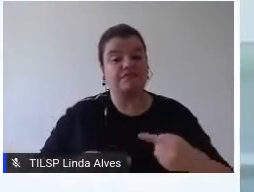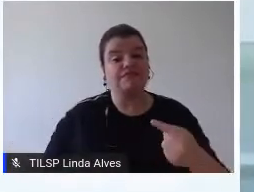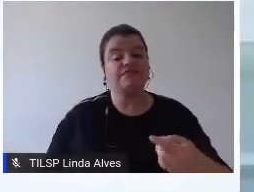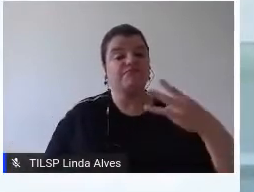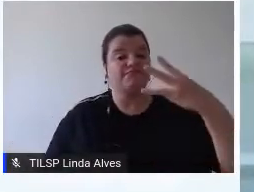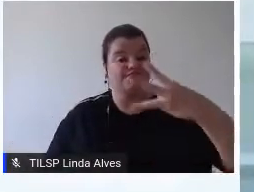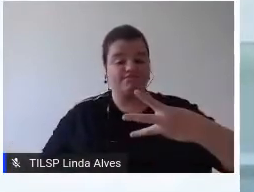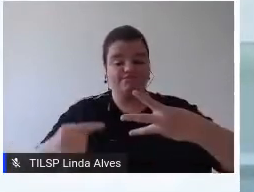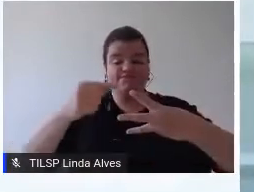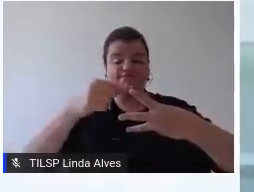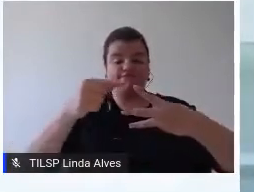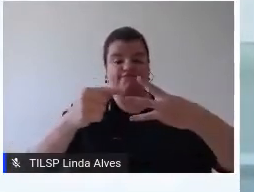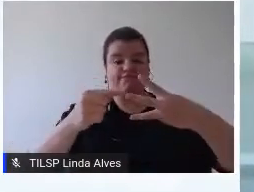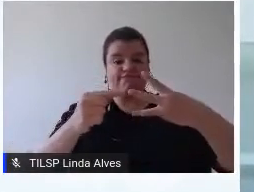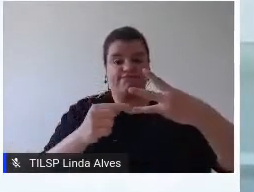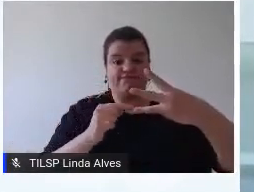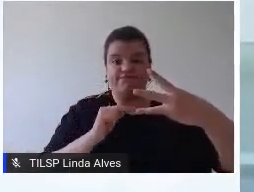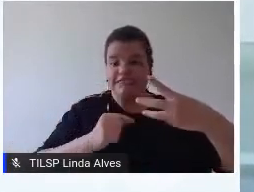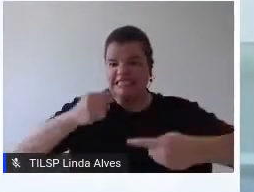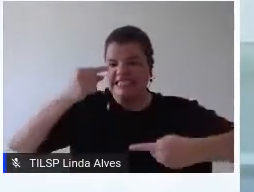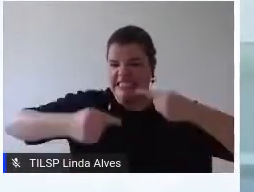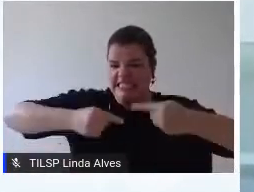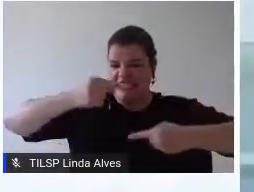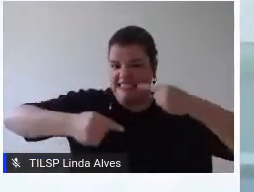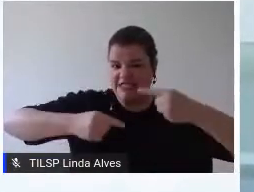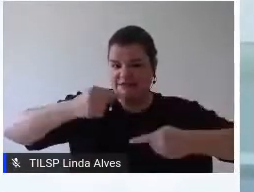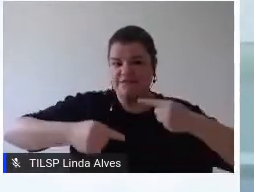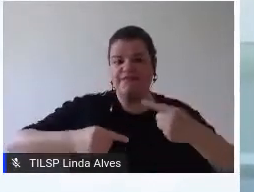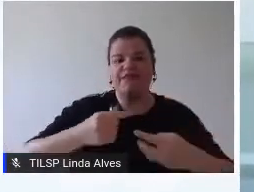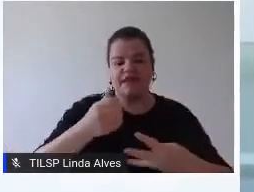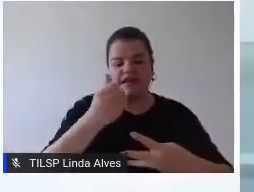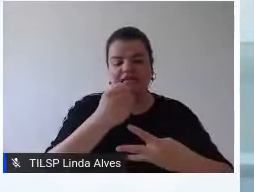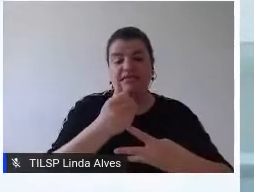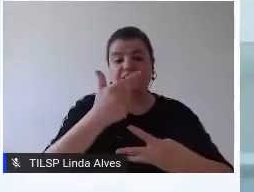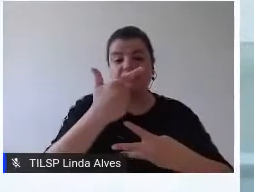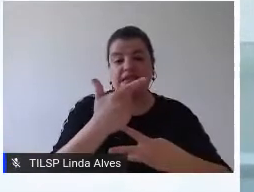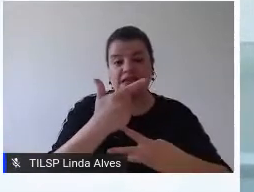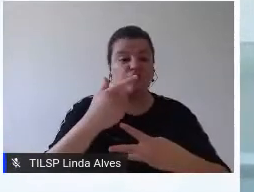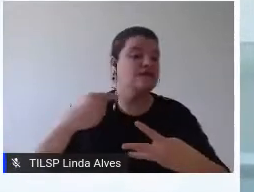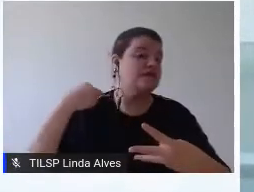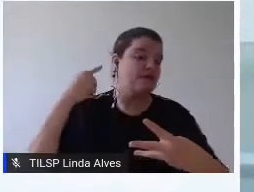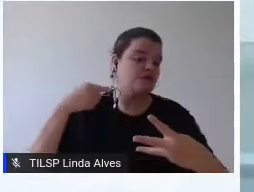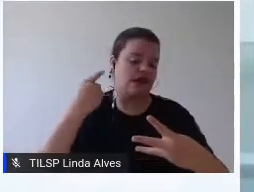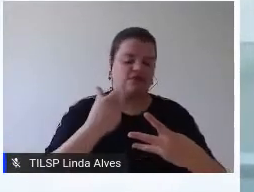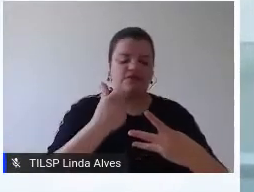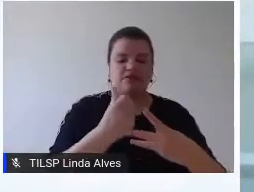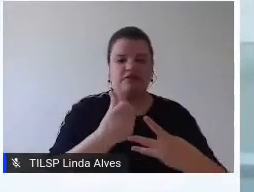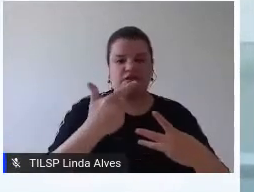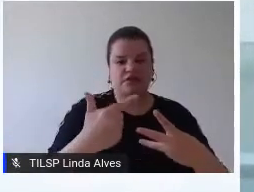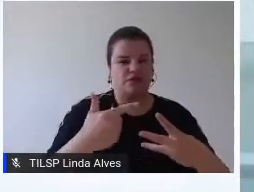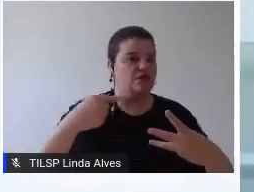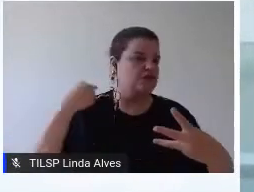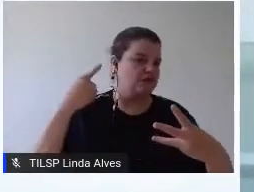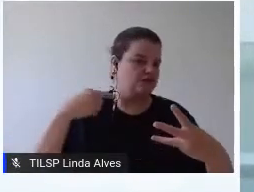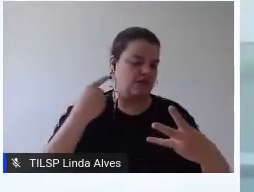3 partidos que compõem um bloco de 62 deputados. Esses 3 partidos são